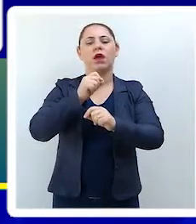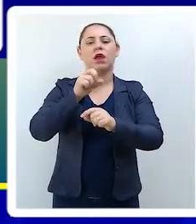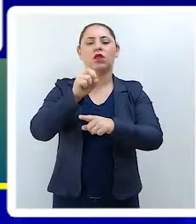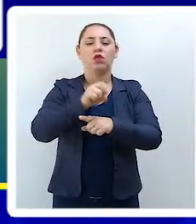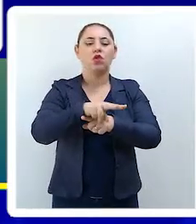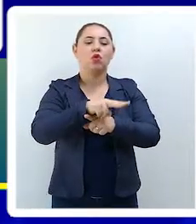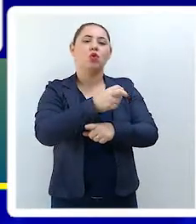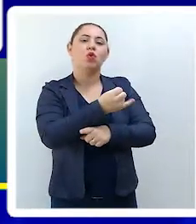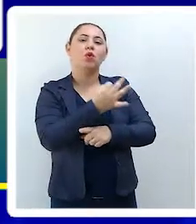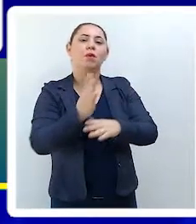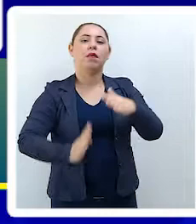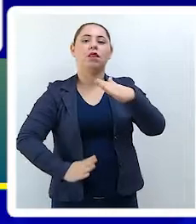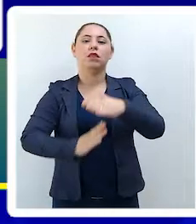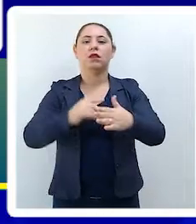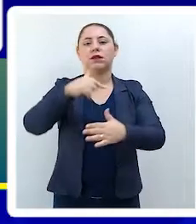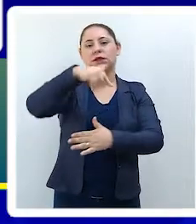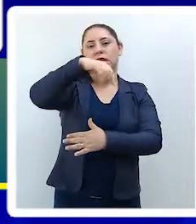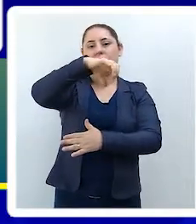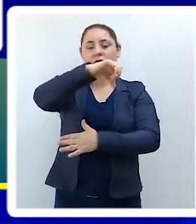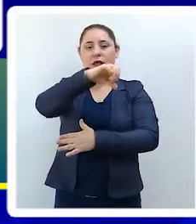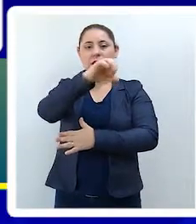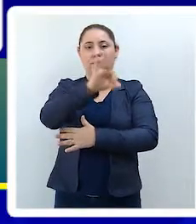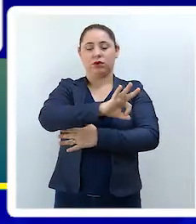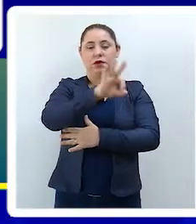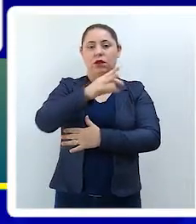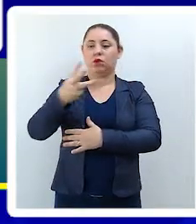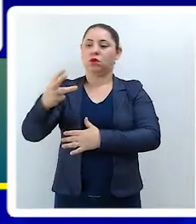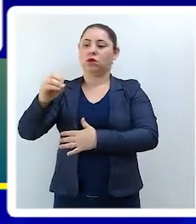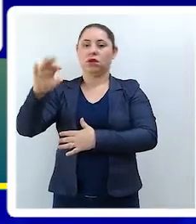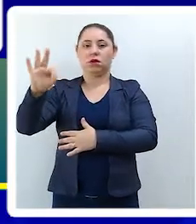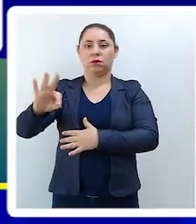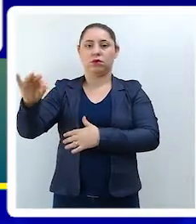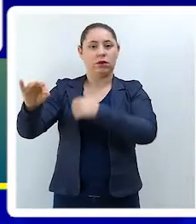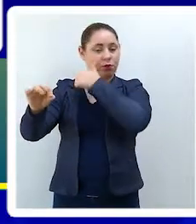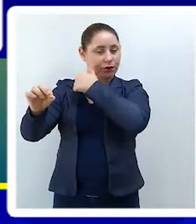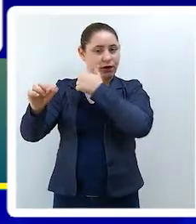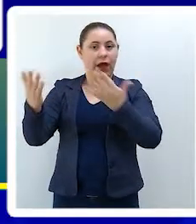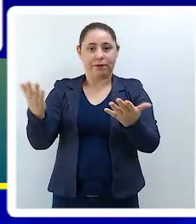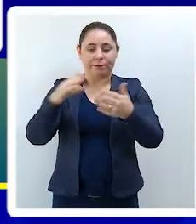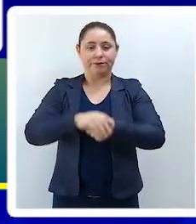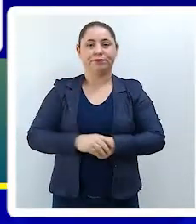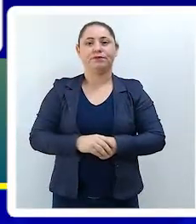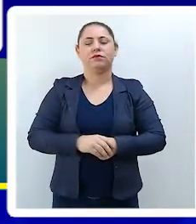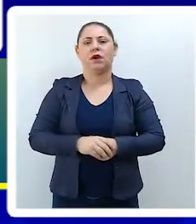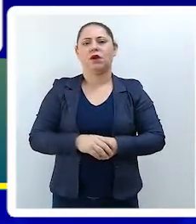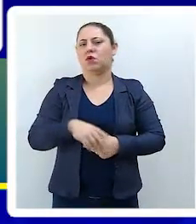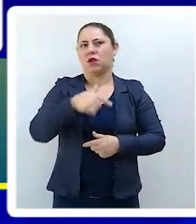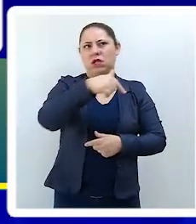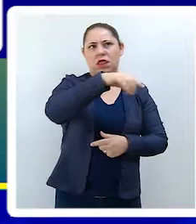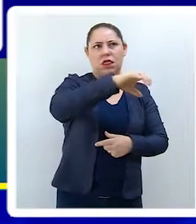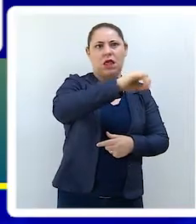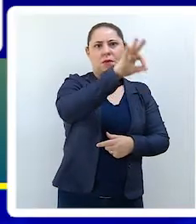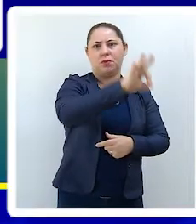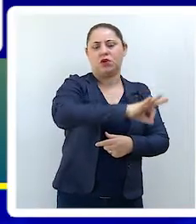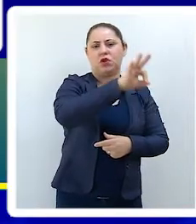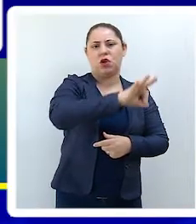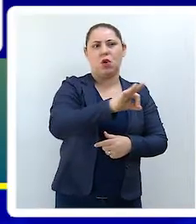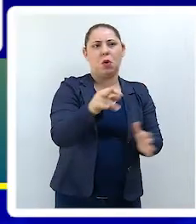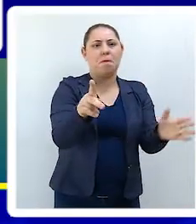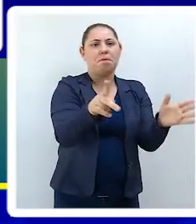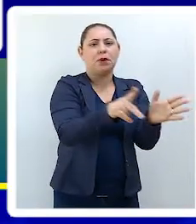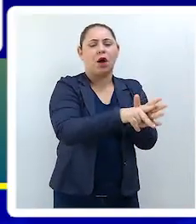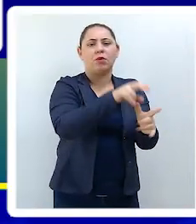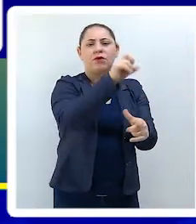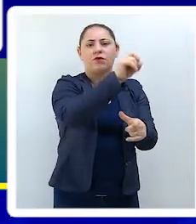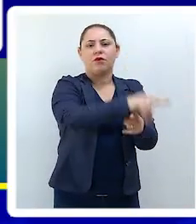reserva no limite de 70-30. É importante também a gente esclarecer que não é que tem que ser 70%